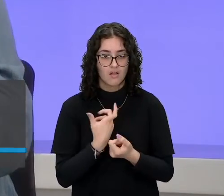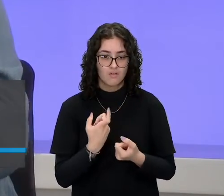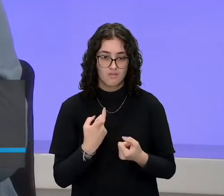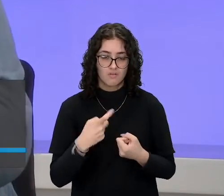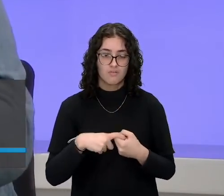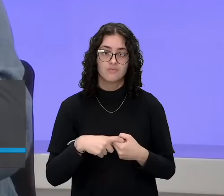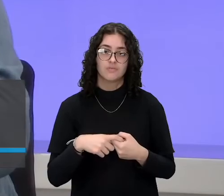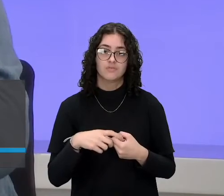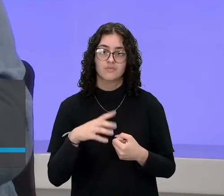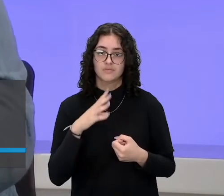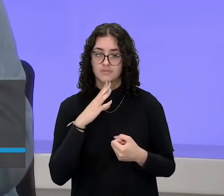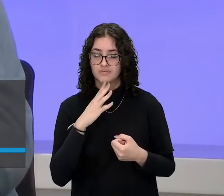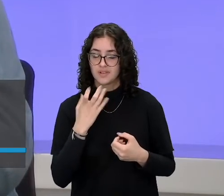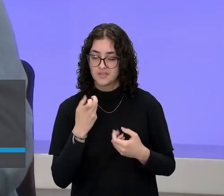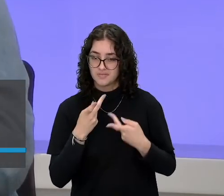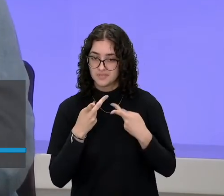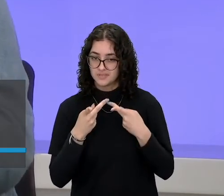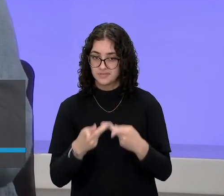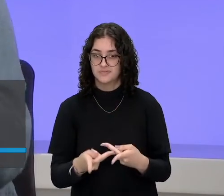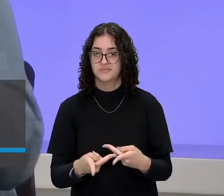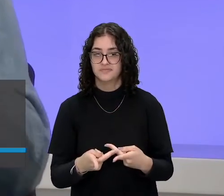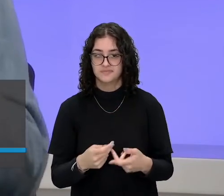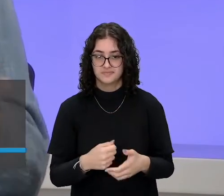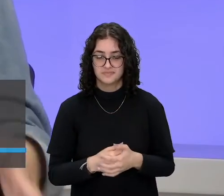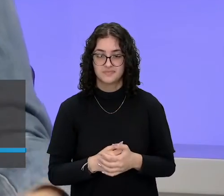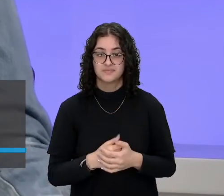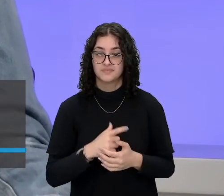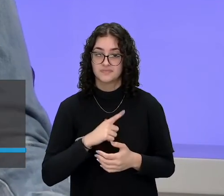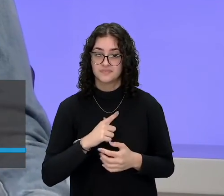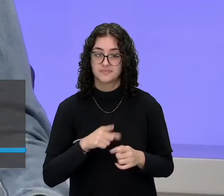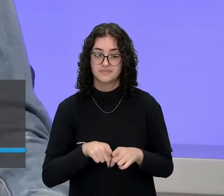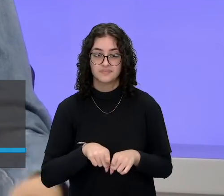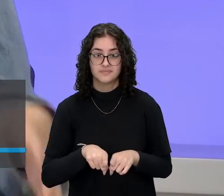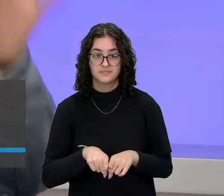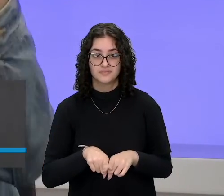quero conhecer, quero visitar. A gente tem também